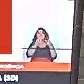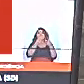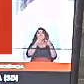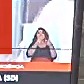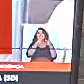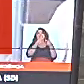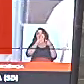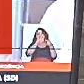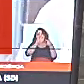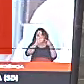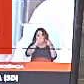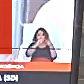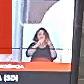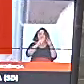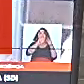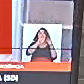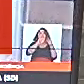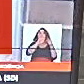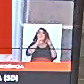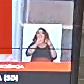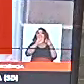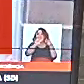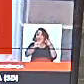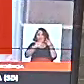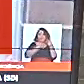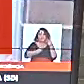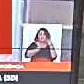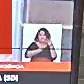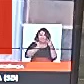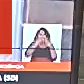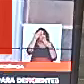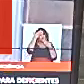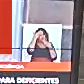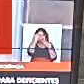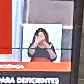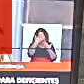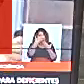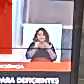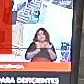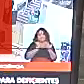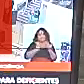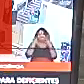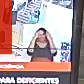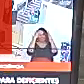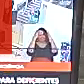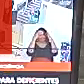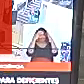Luana, aqui presentes. Muito obrigado, uma salva de palmas aí para os presentes.